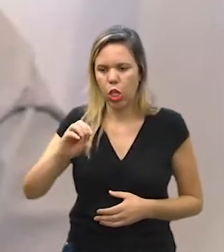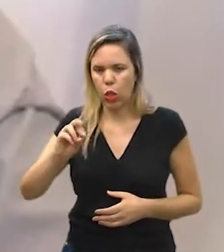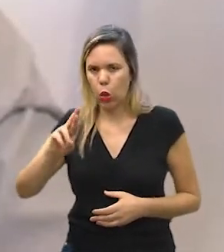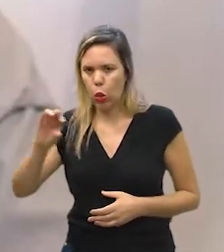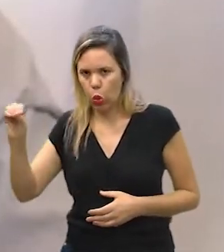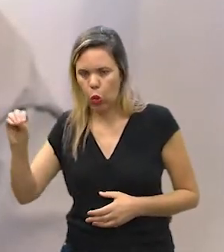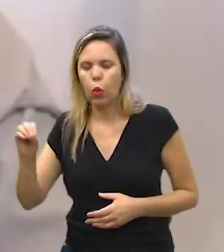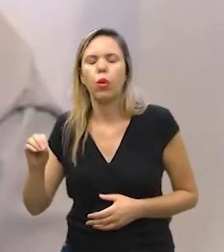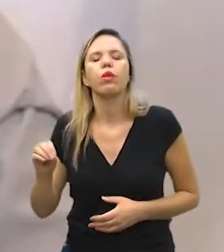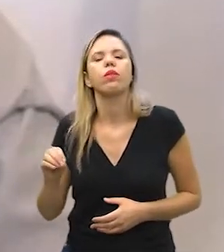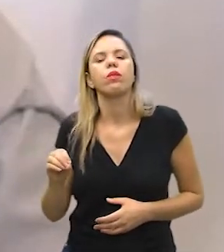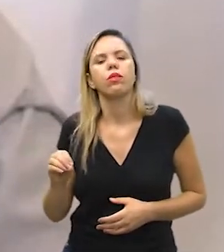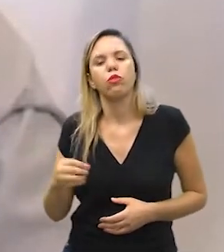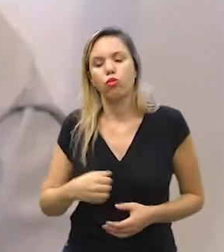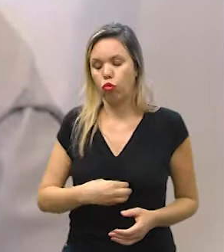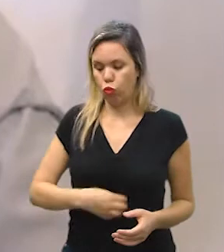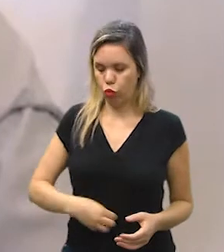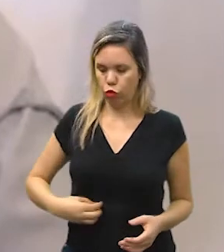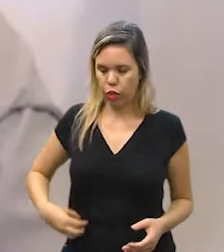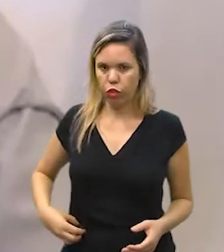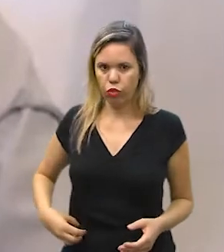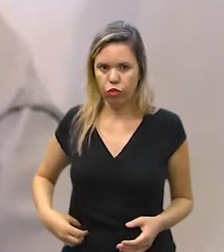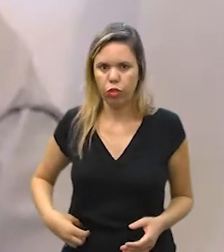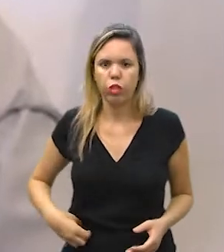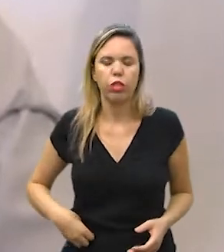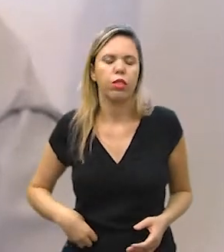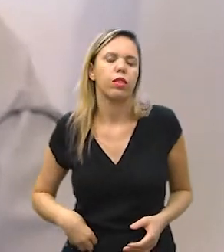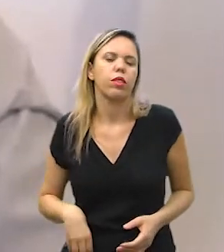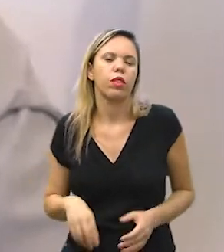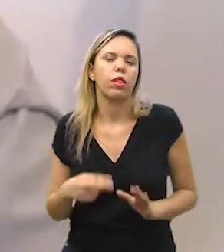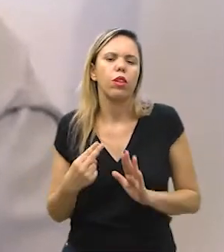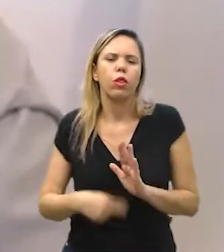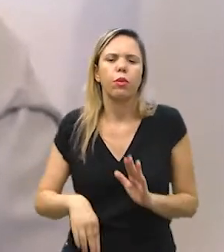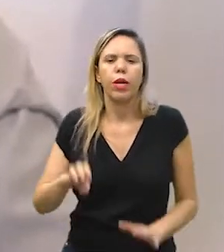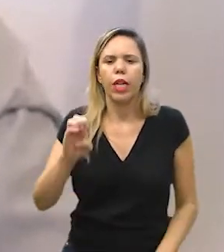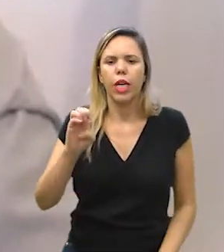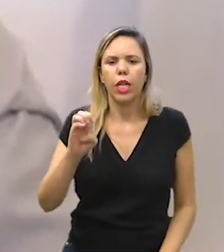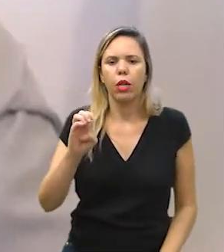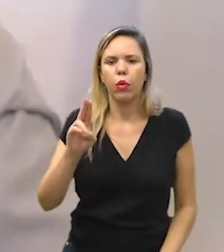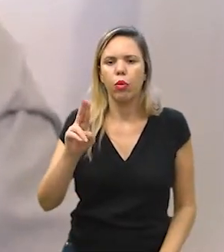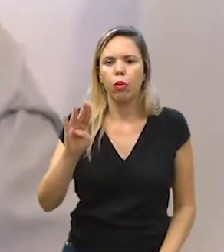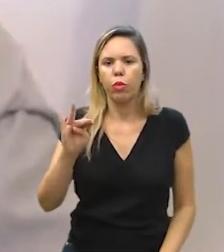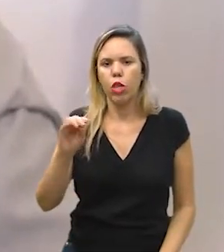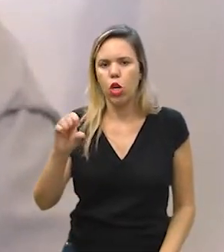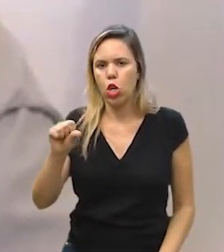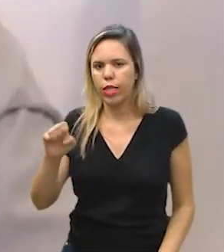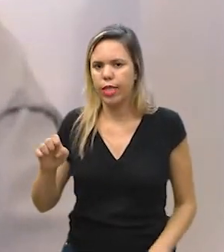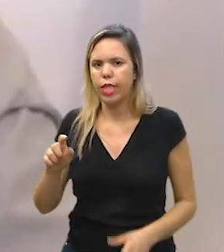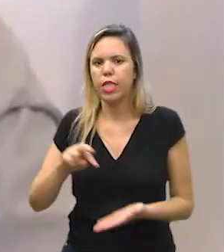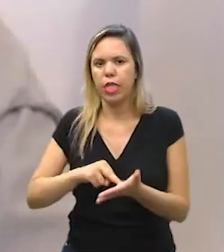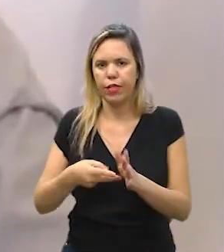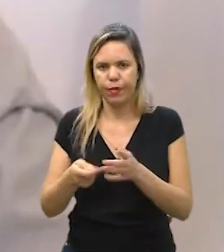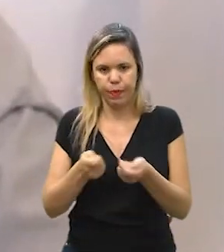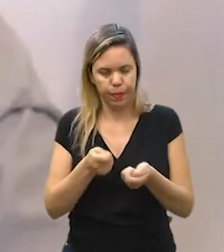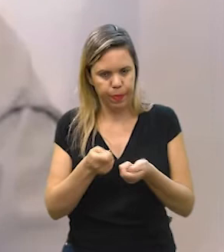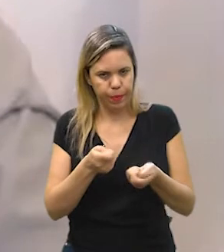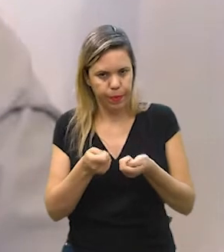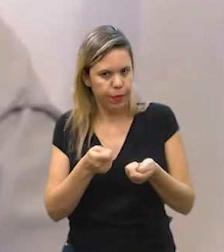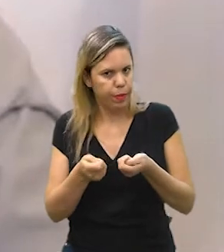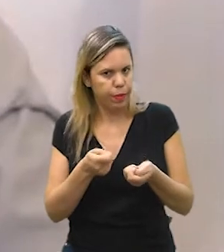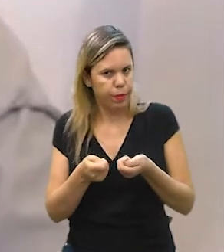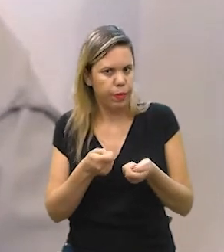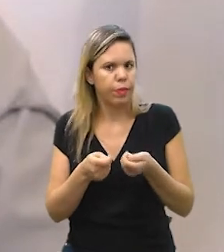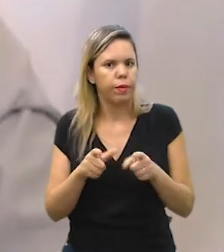ela pode ser, existe uma coisa chamada eubiose. O que é eubiose? É o equilíbrio. Essa microbiota que ela